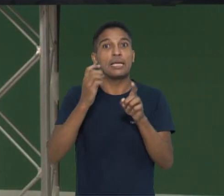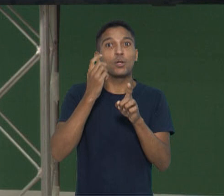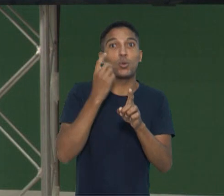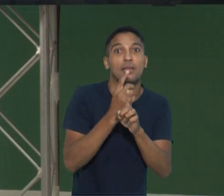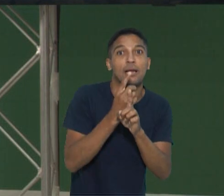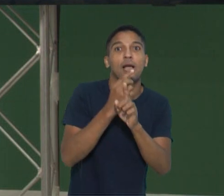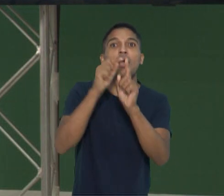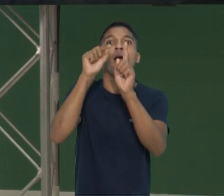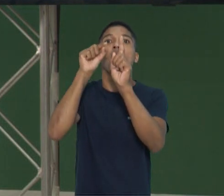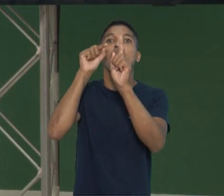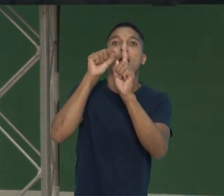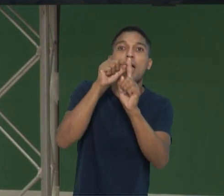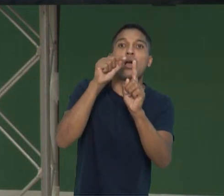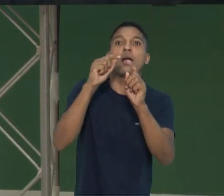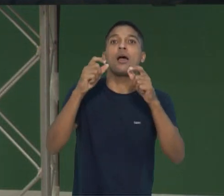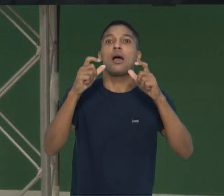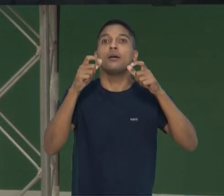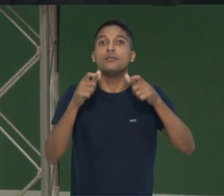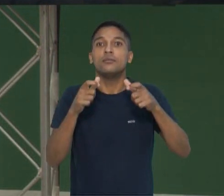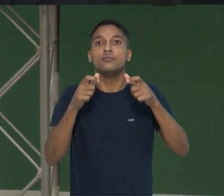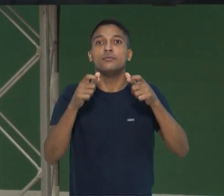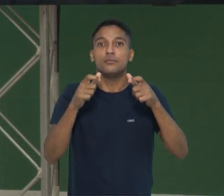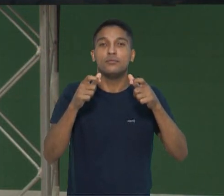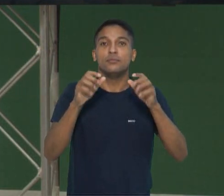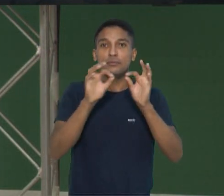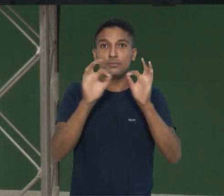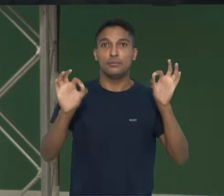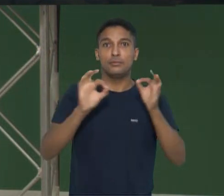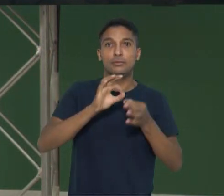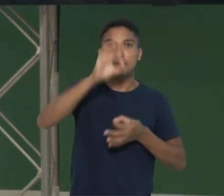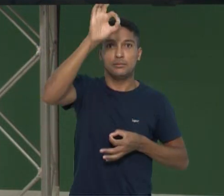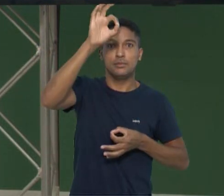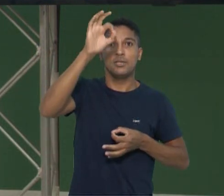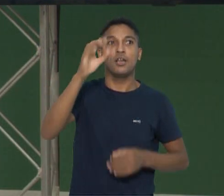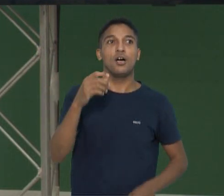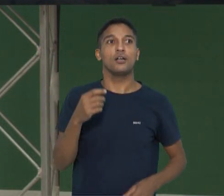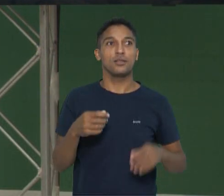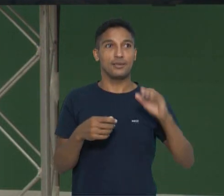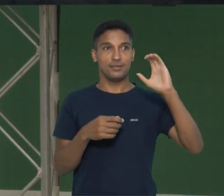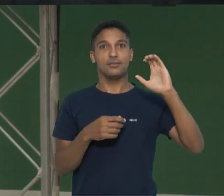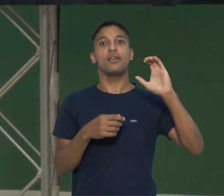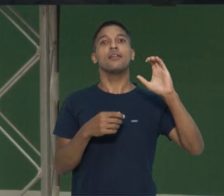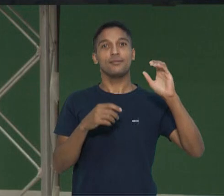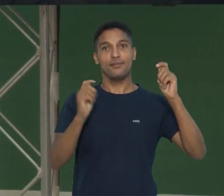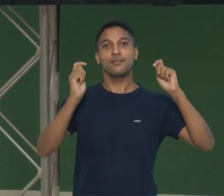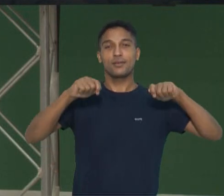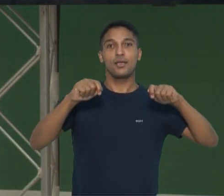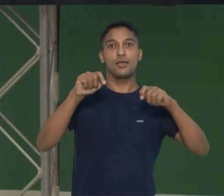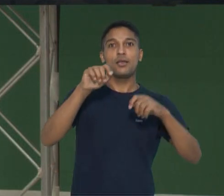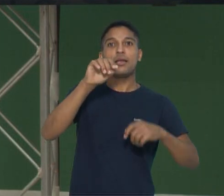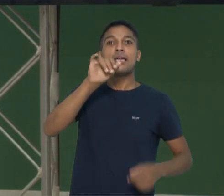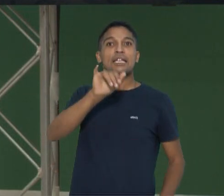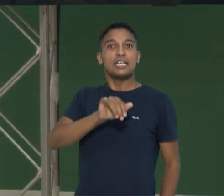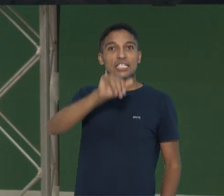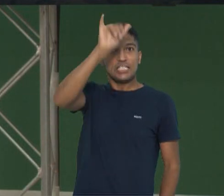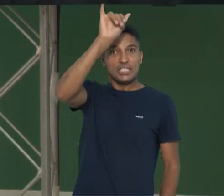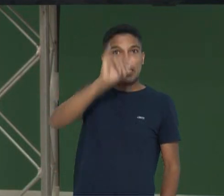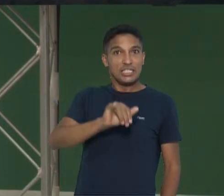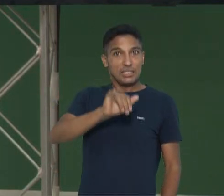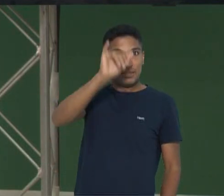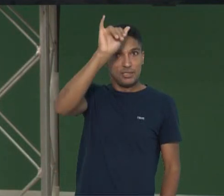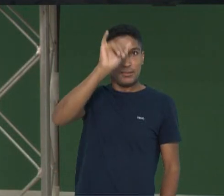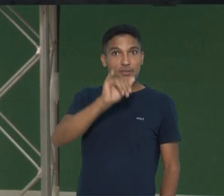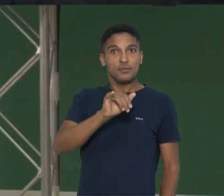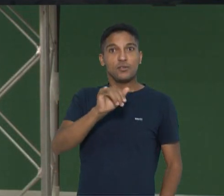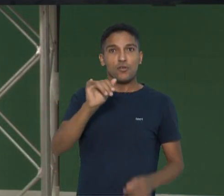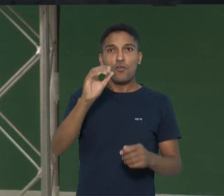a alternativa C indica que as duas hipérboles estão sobre o eixo y. Aliás, as hipérboles não, desculpa,